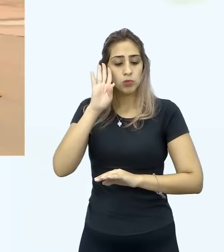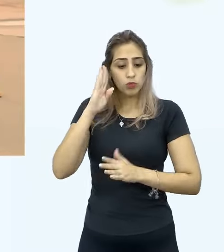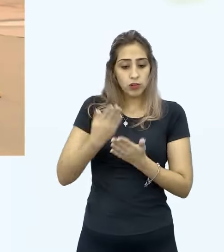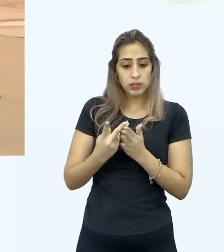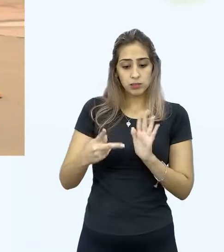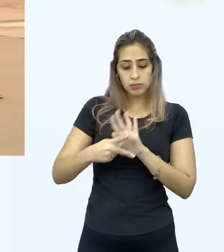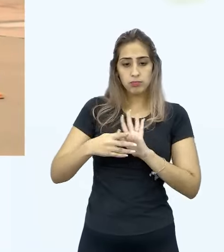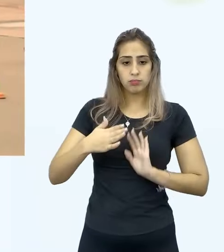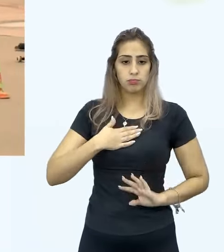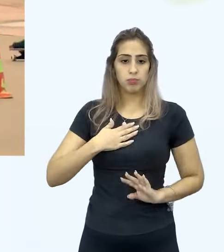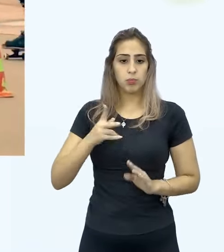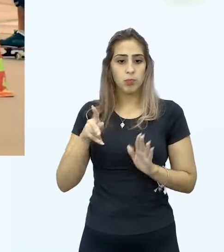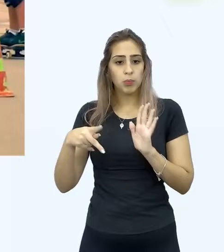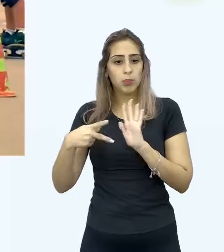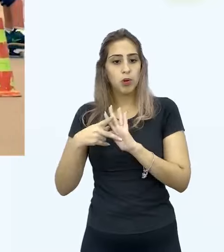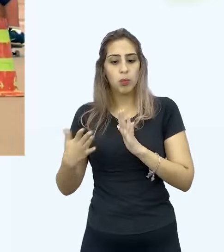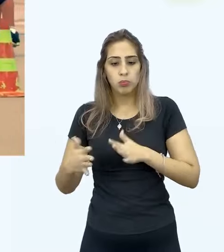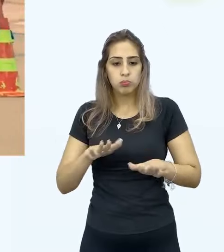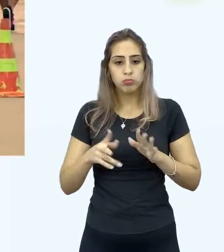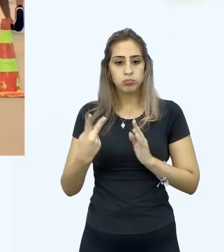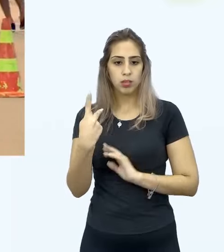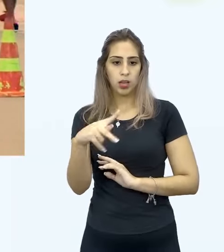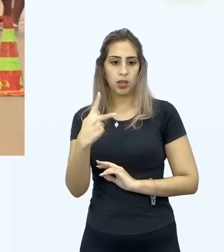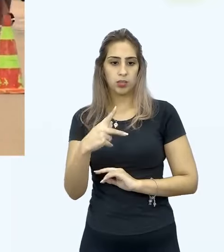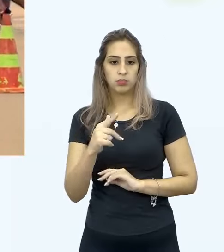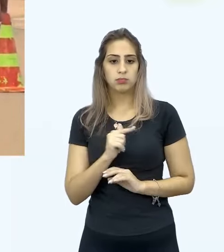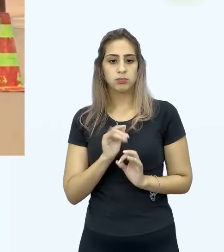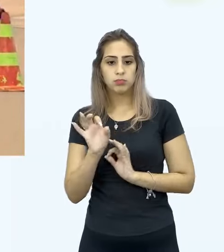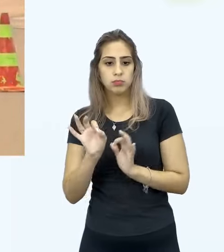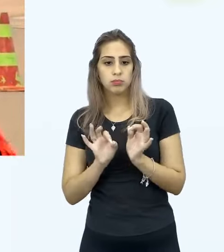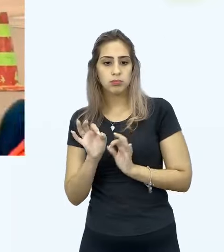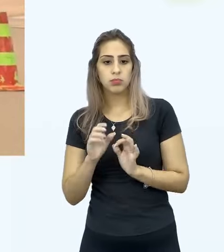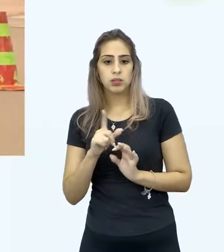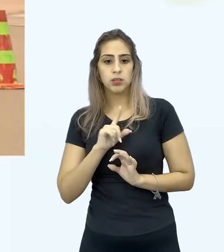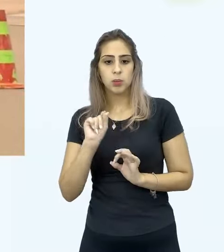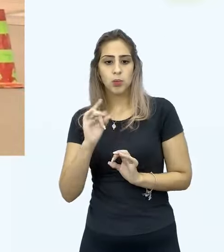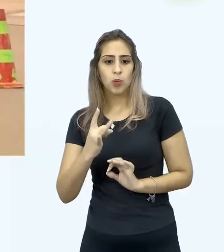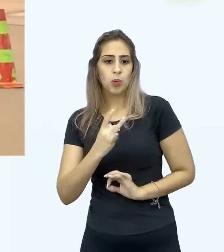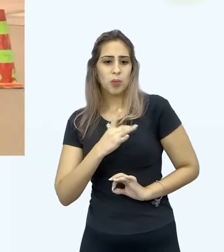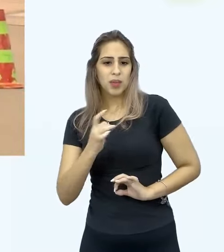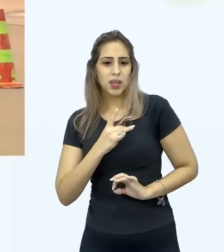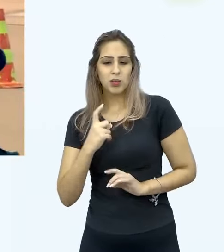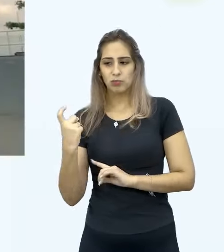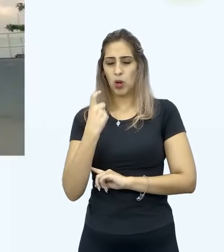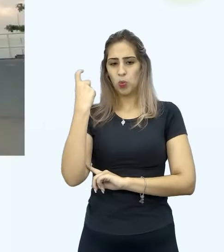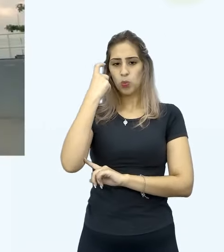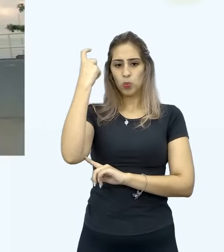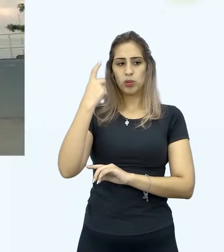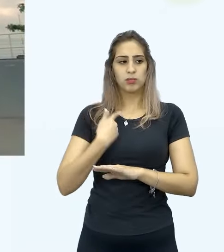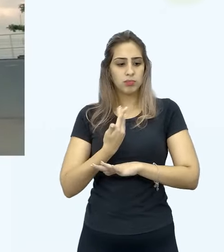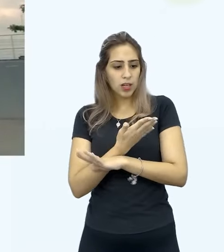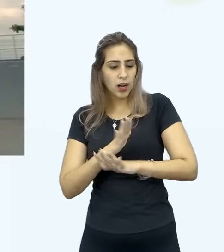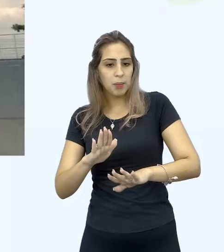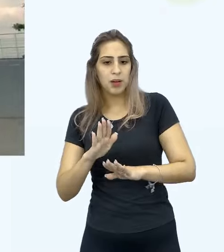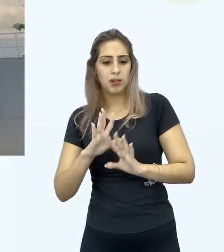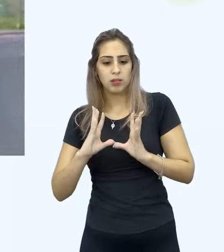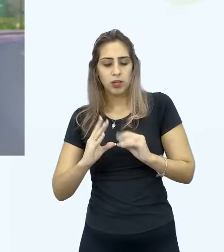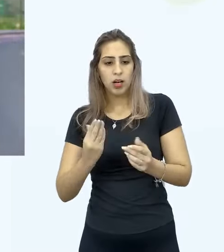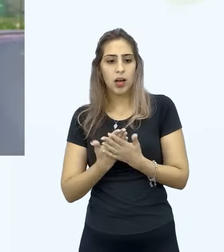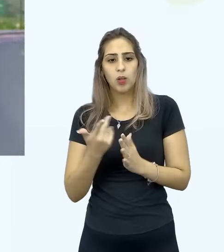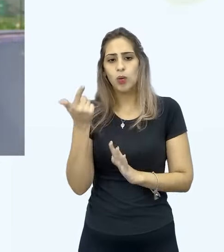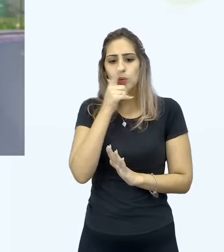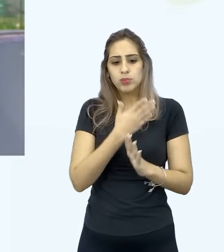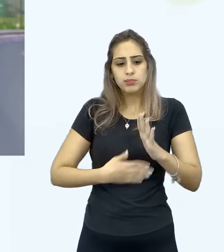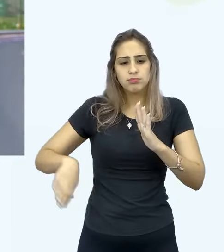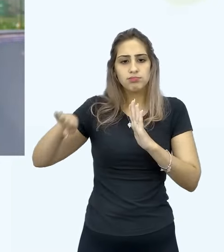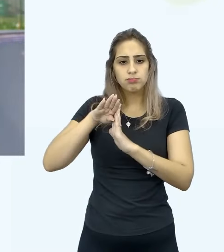mesmos, do seu próprio equilíbrio, da sua coordenação. Muitos alunos chegam até com uma certa fobiazinha, medos de altura, e acabam durante a aula superando